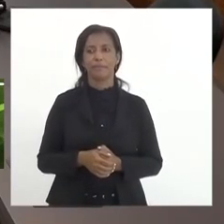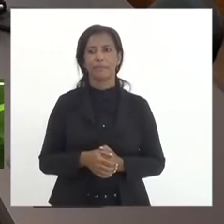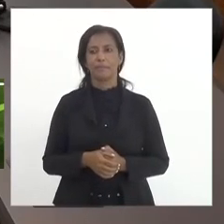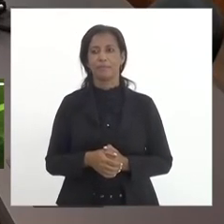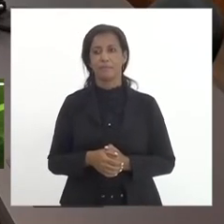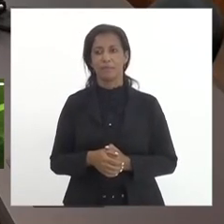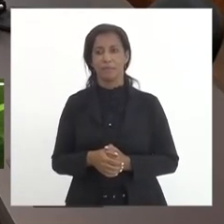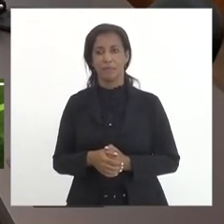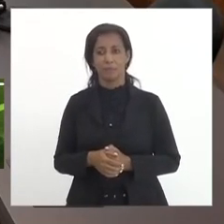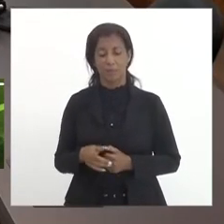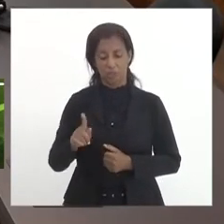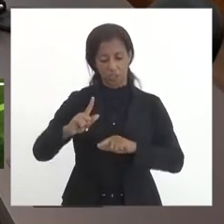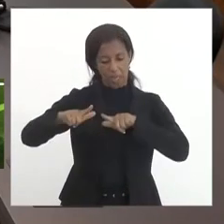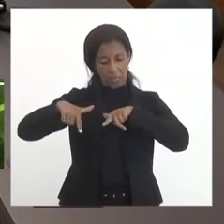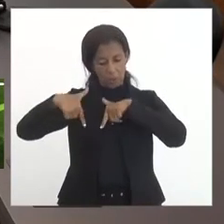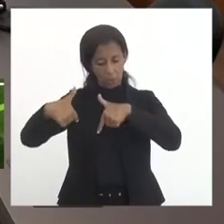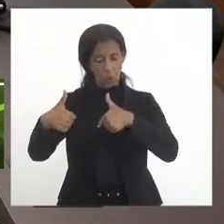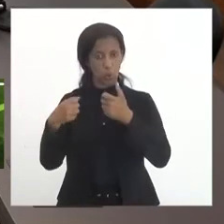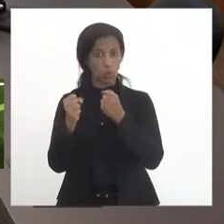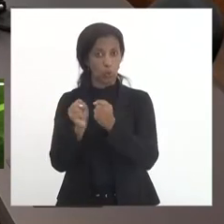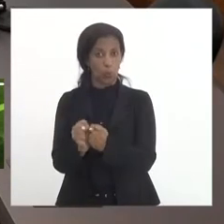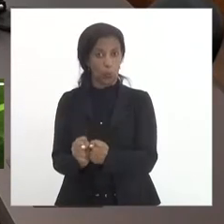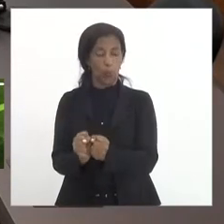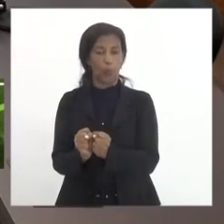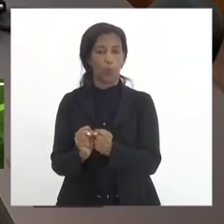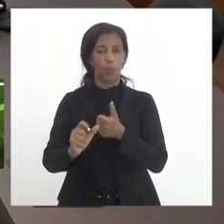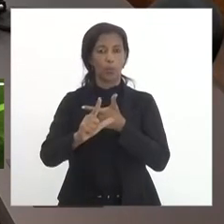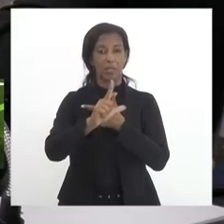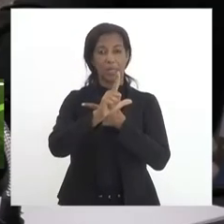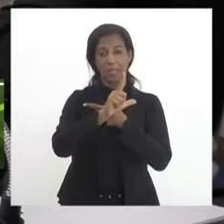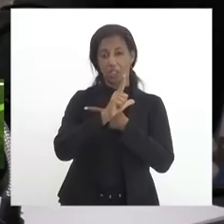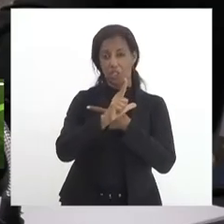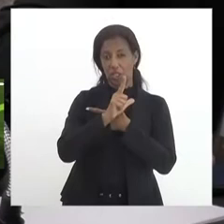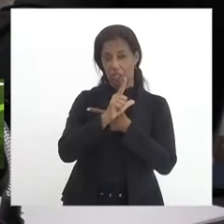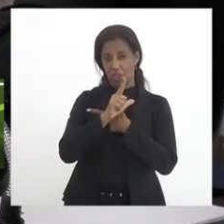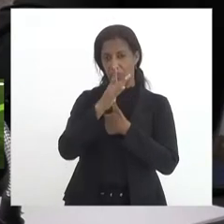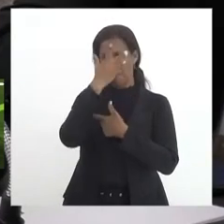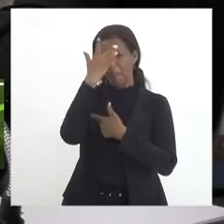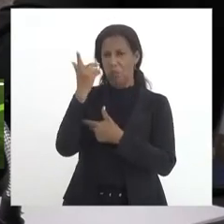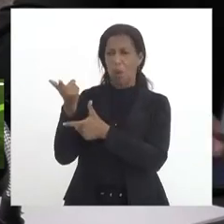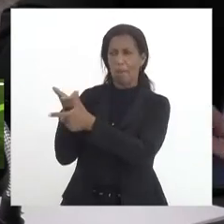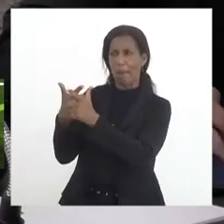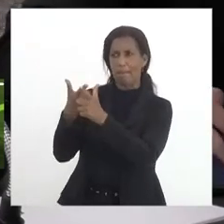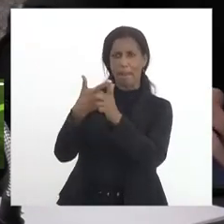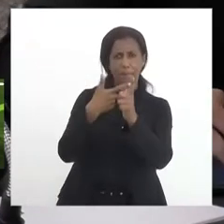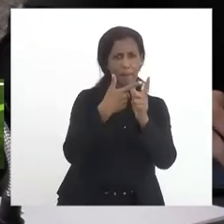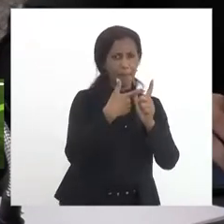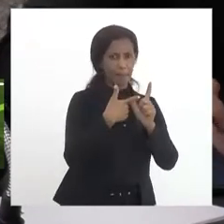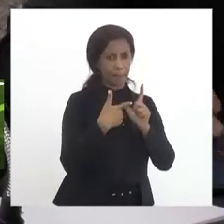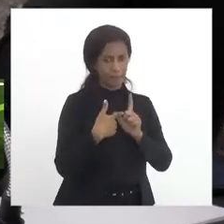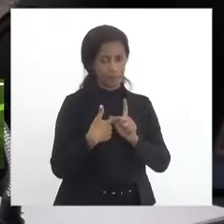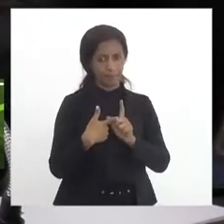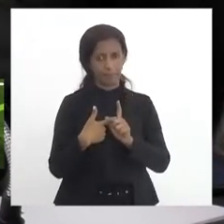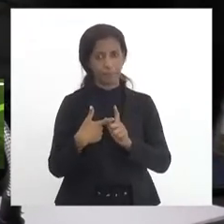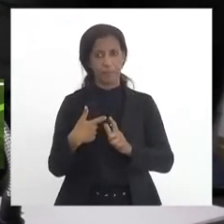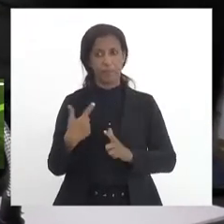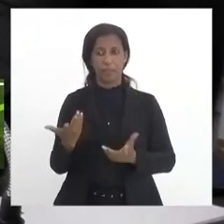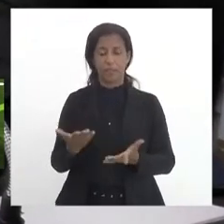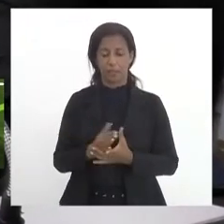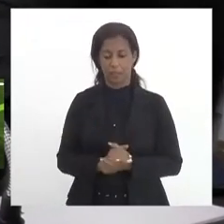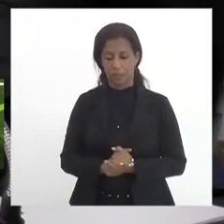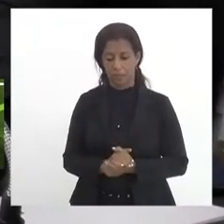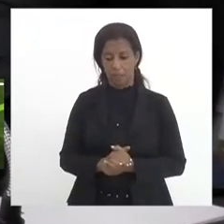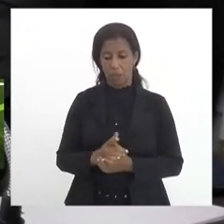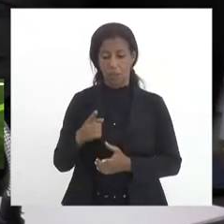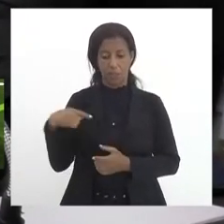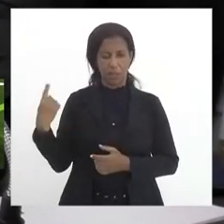de ações do Poder Legislativo em prol dos endividados. Então, no âmbito da nossa área